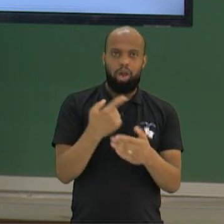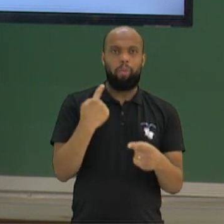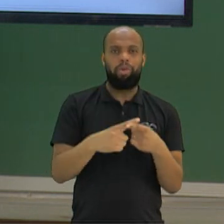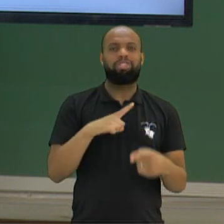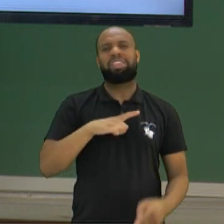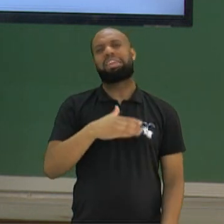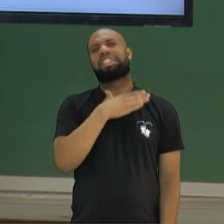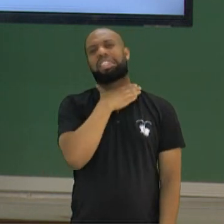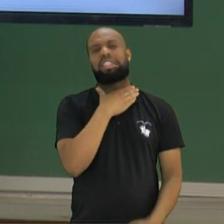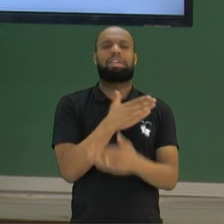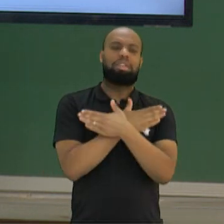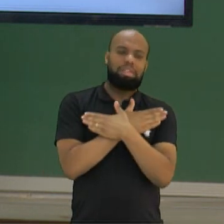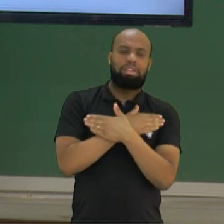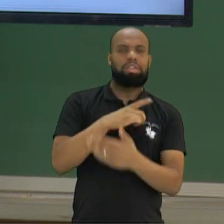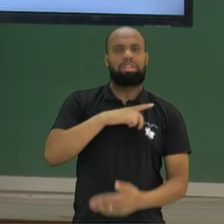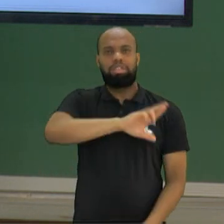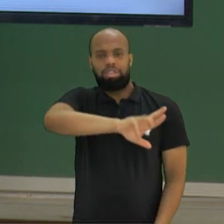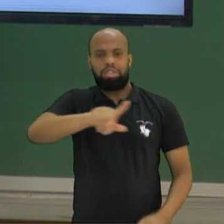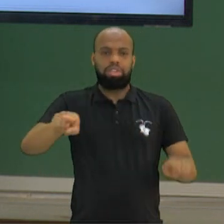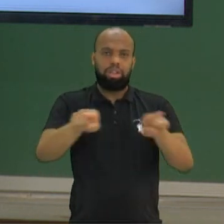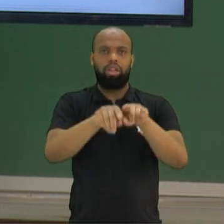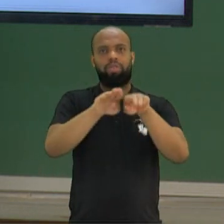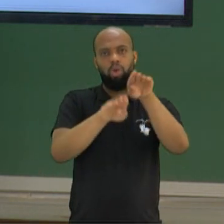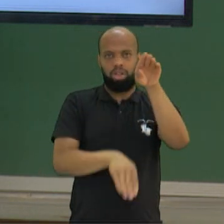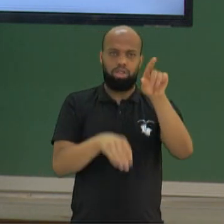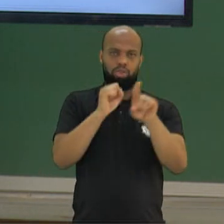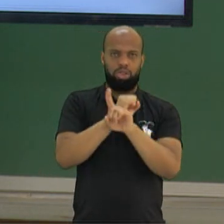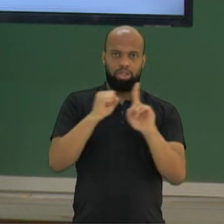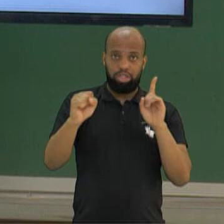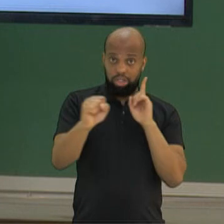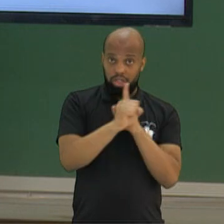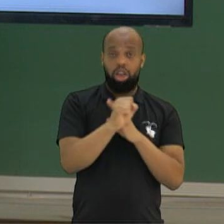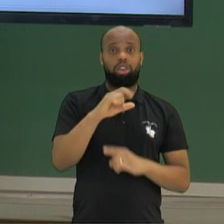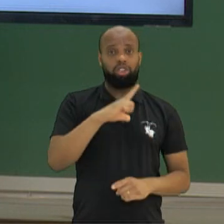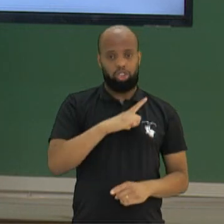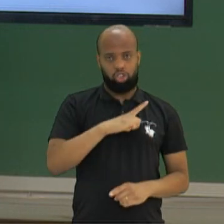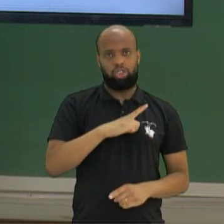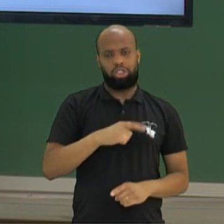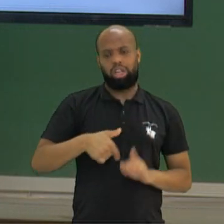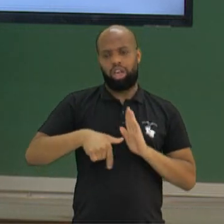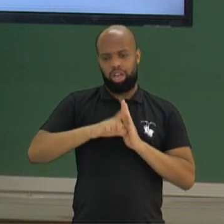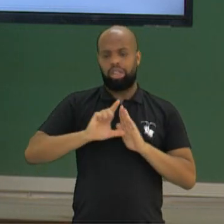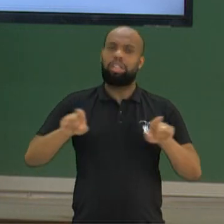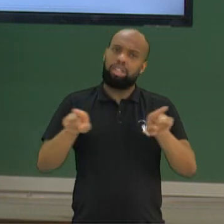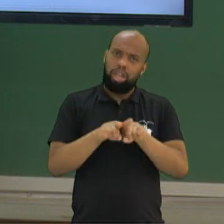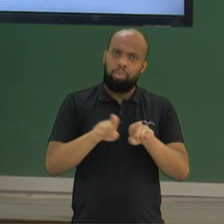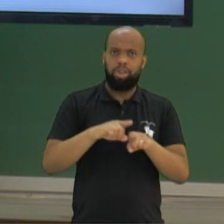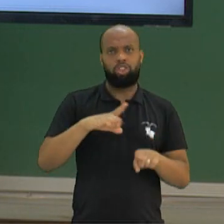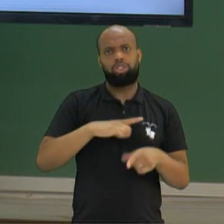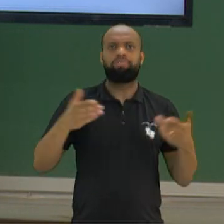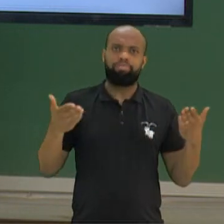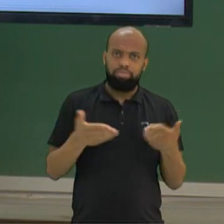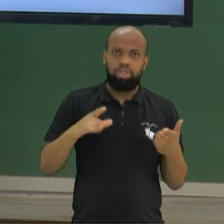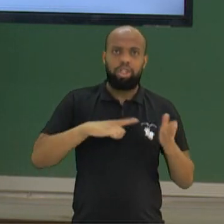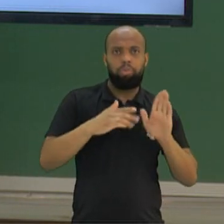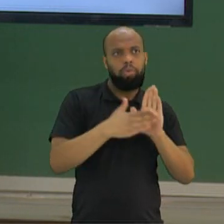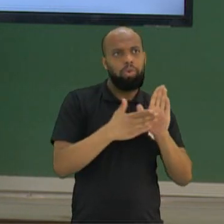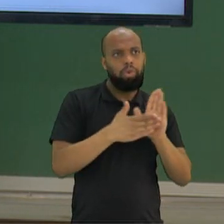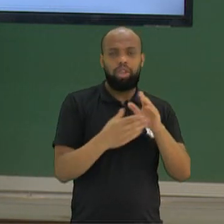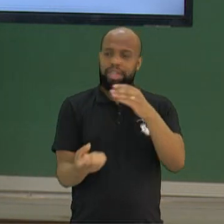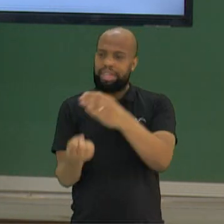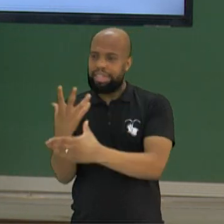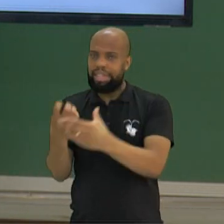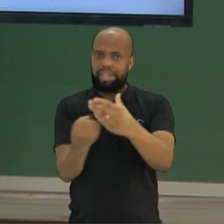do desemprego e também, né, das desigualdades sociais que existiam e existem no nosso país, a gente tem aí a proposta de criação dos